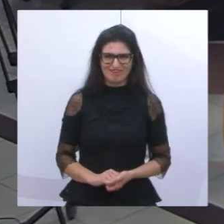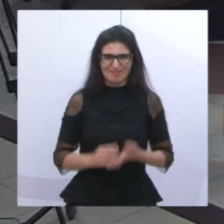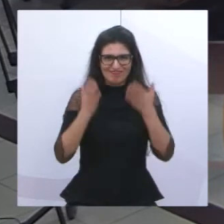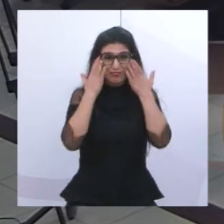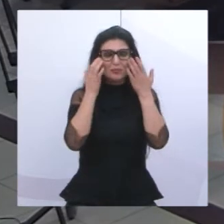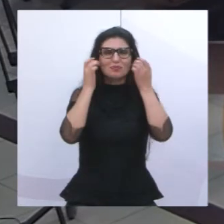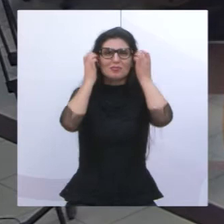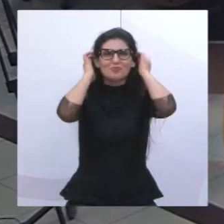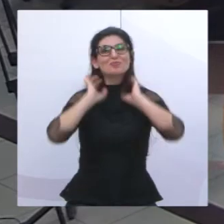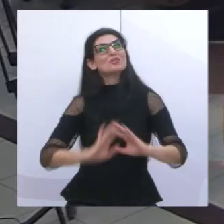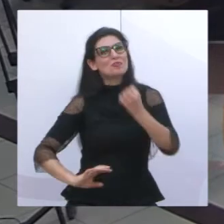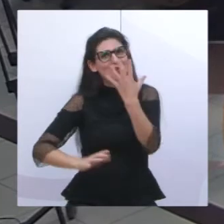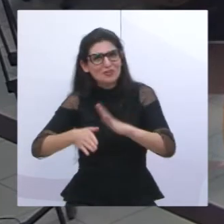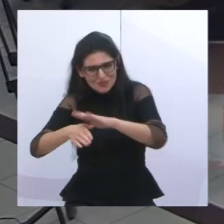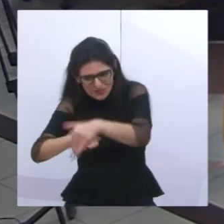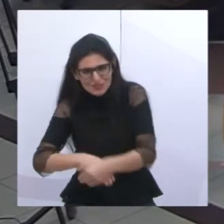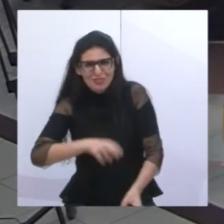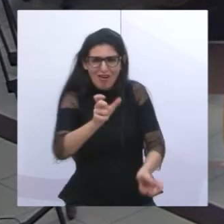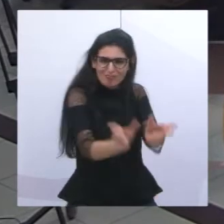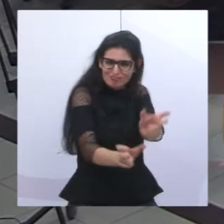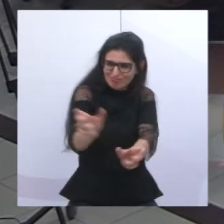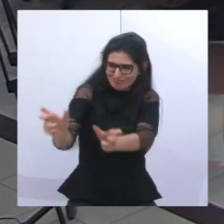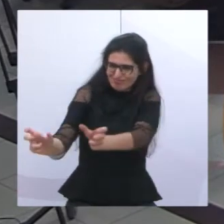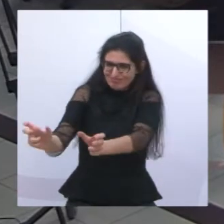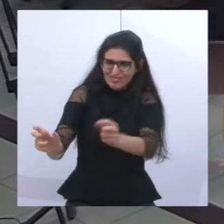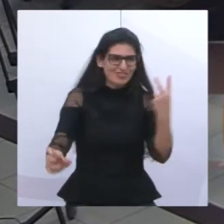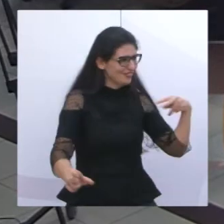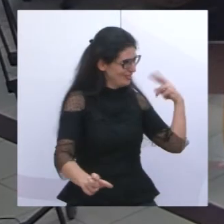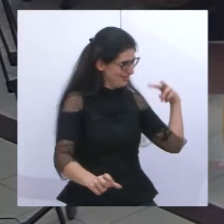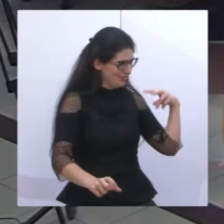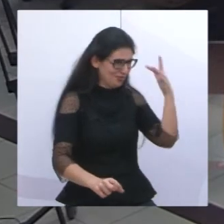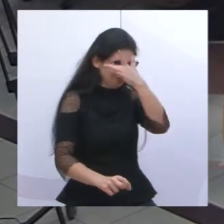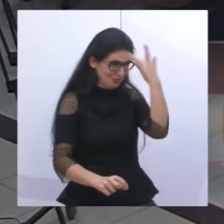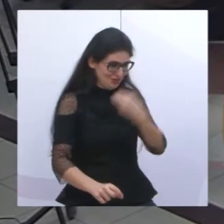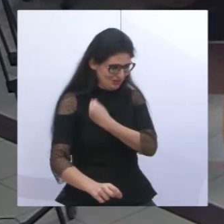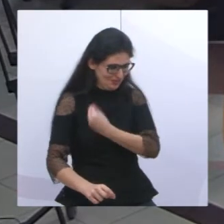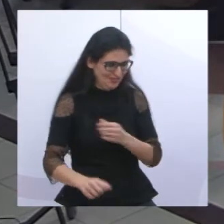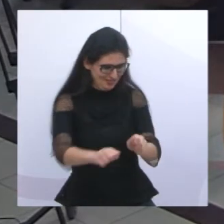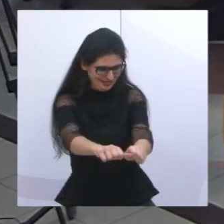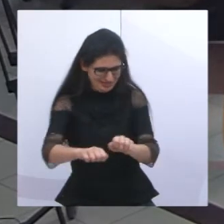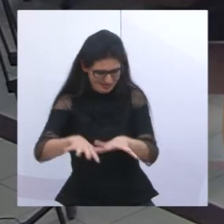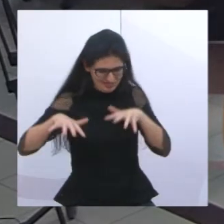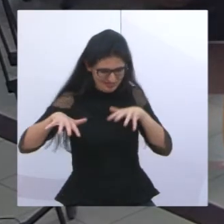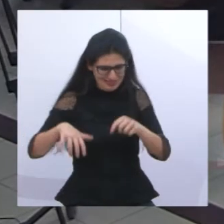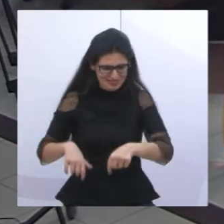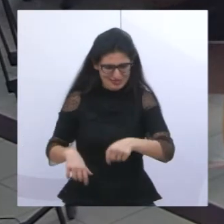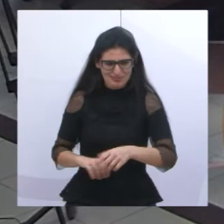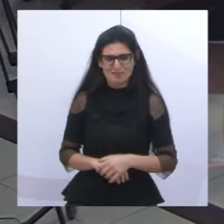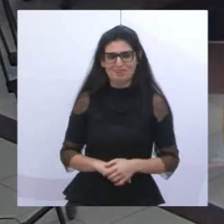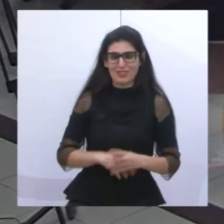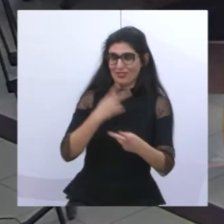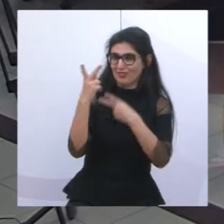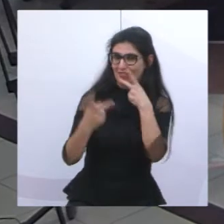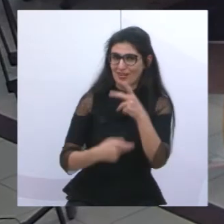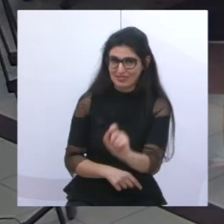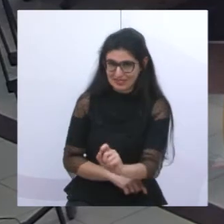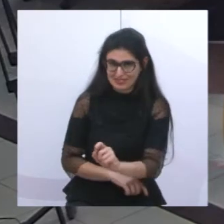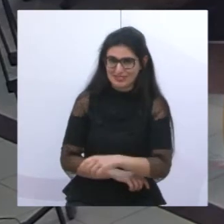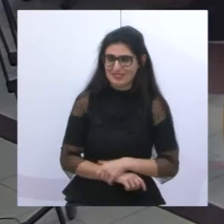Boa noite à mesa, aos vereadores, aos munícipes aqui presentes no plenário. Quero aqui falar